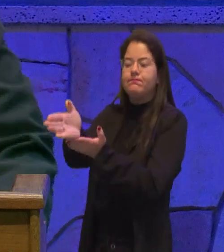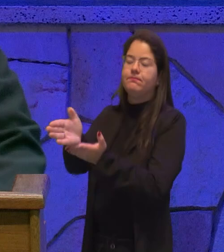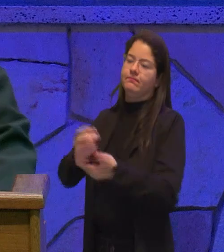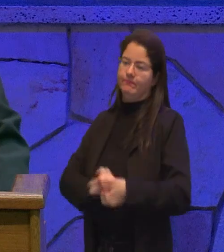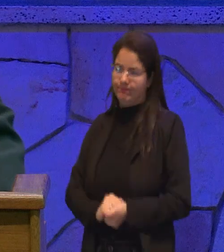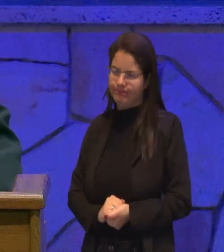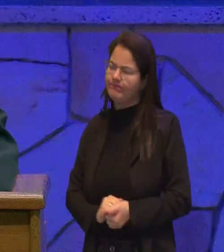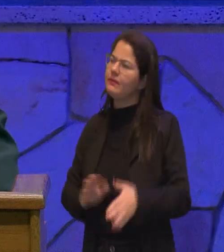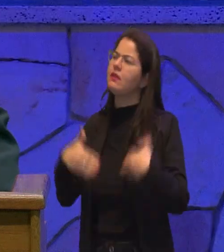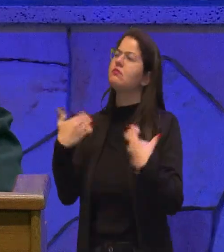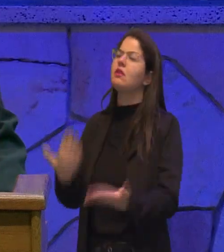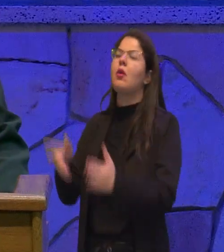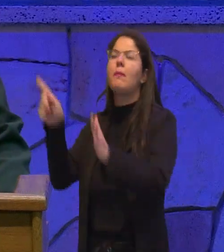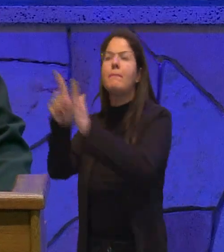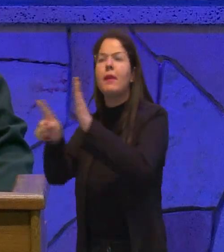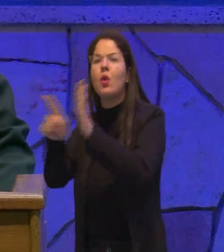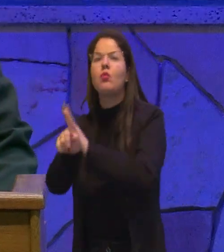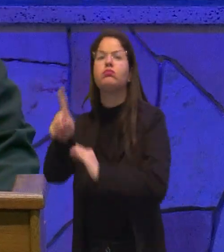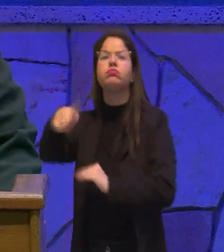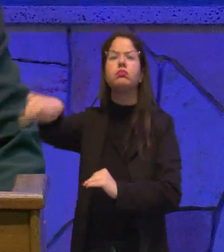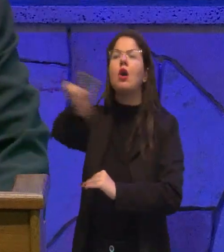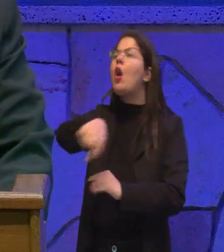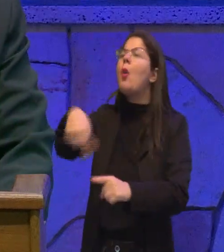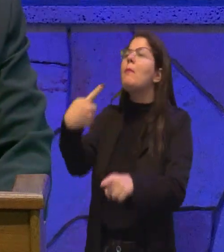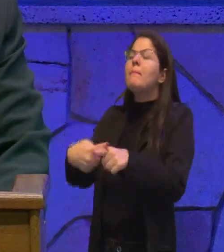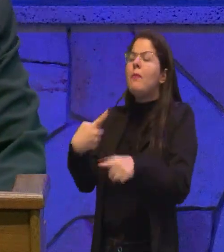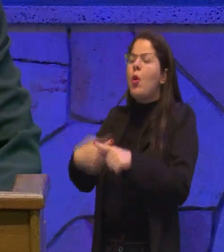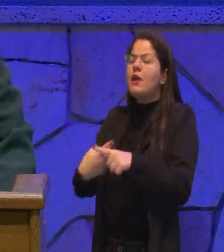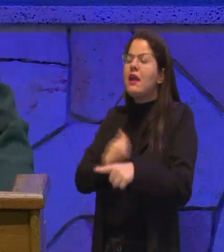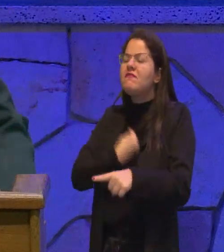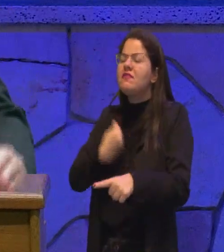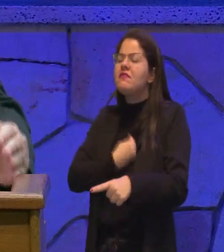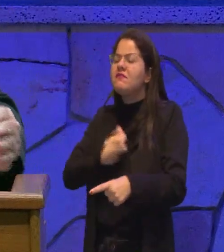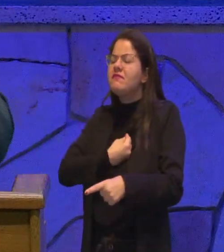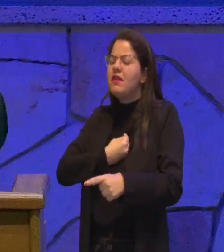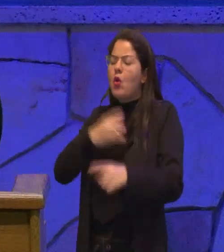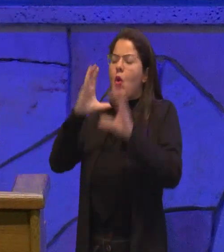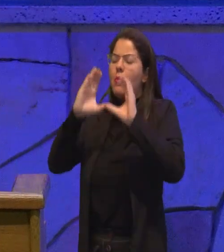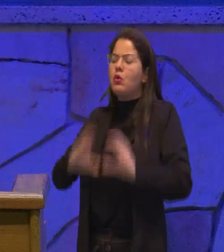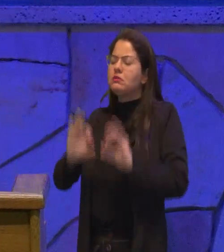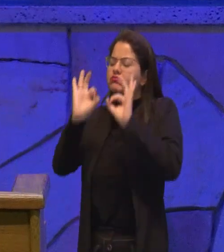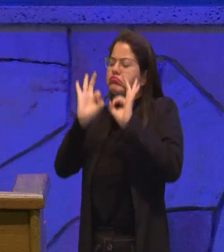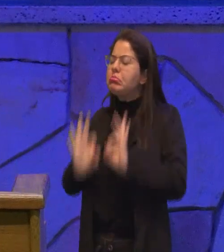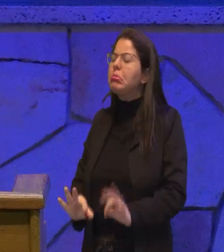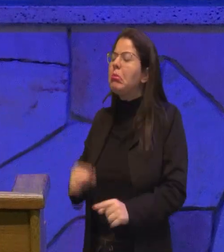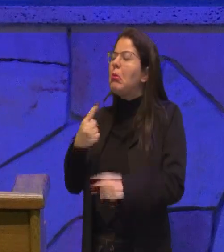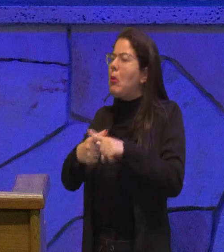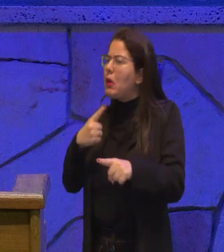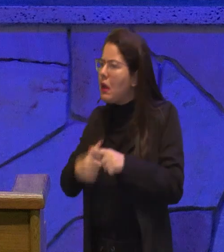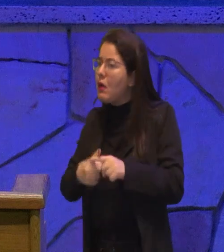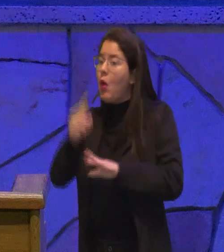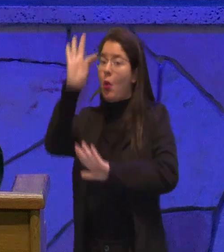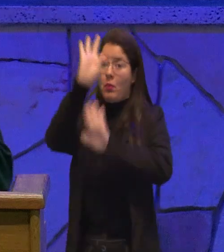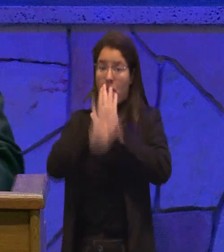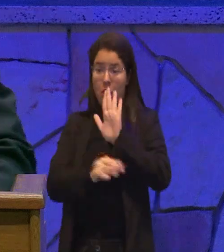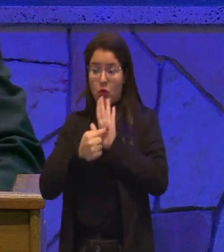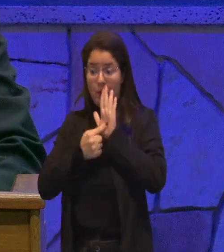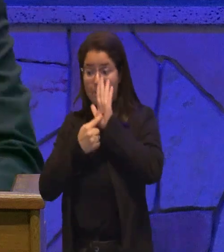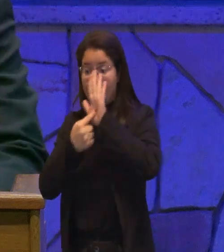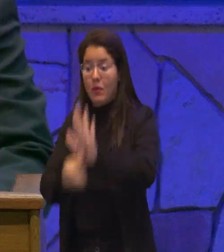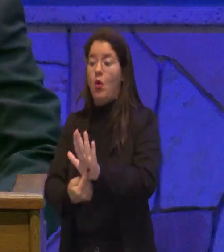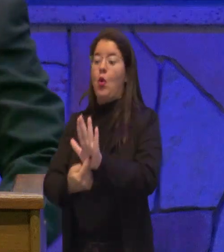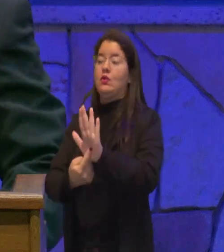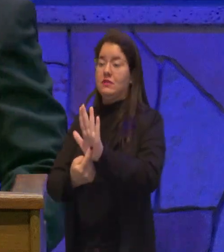E aí eu perguntaria, por que viver de modo digno? O texto nos mostra e nos indica